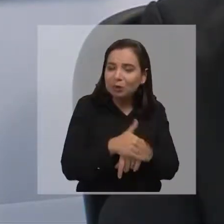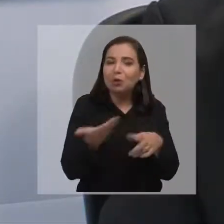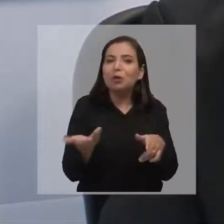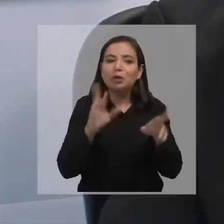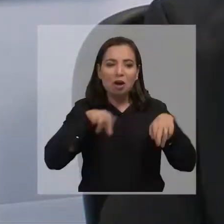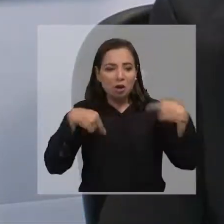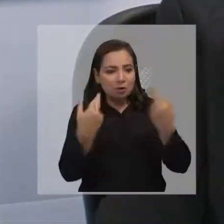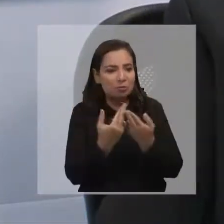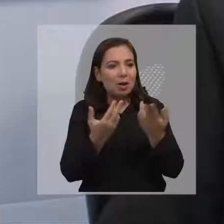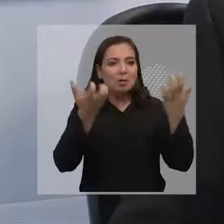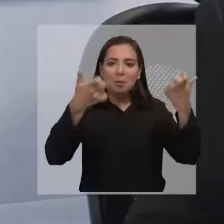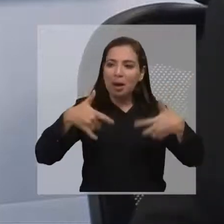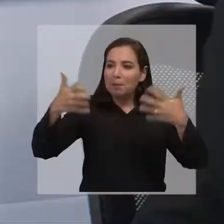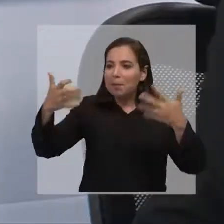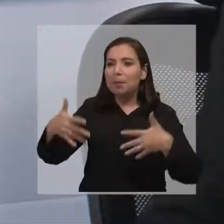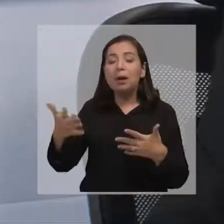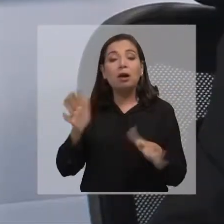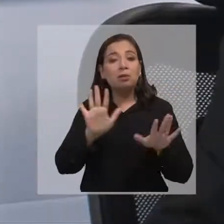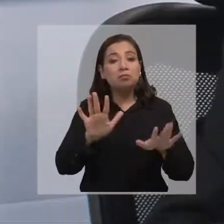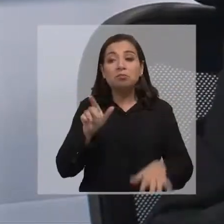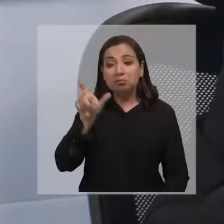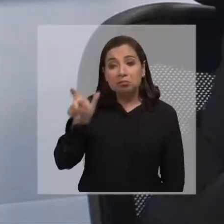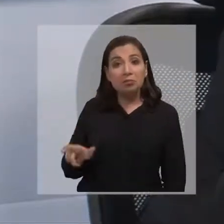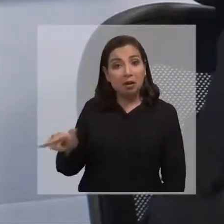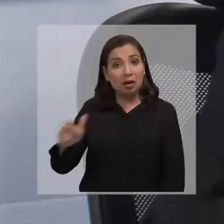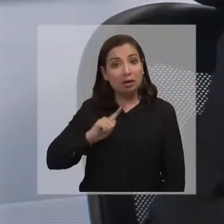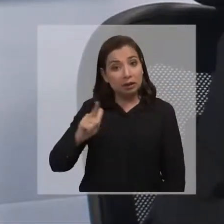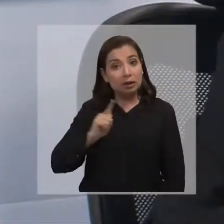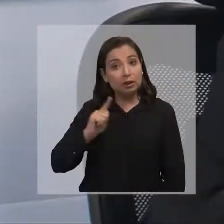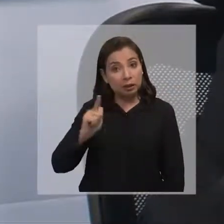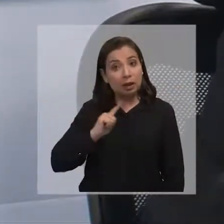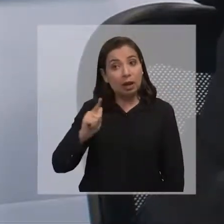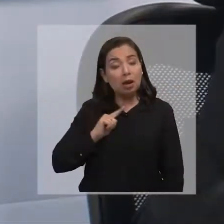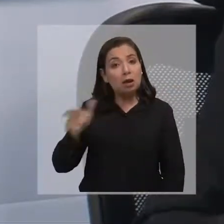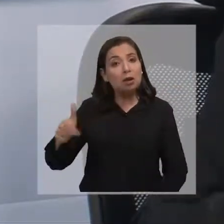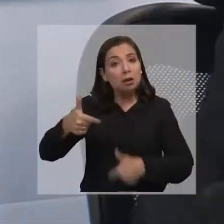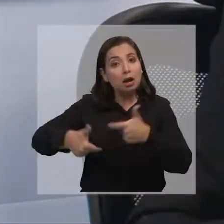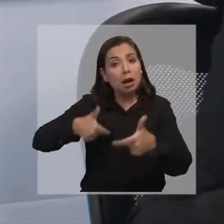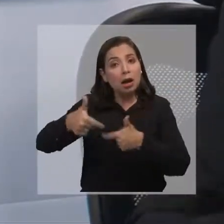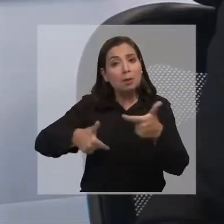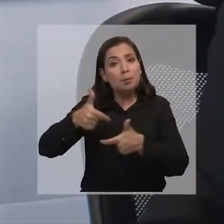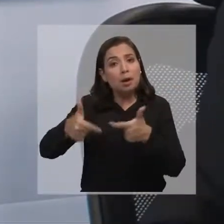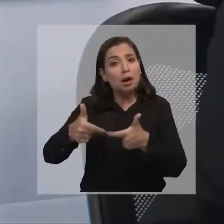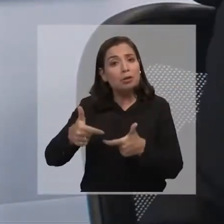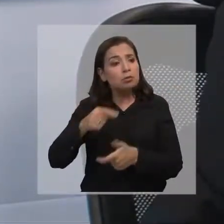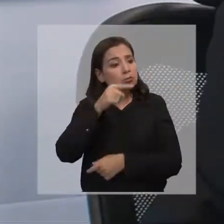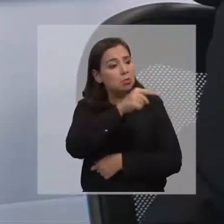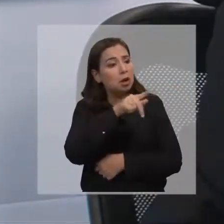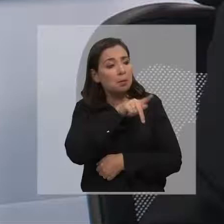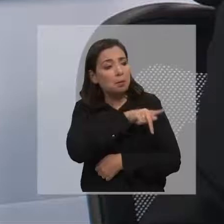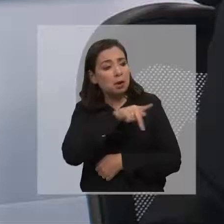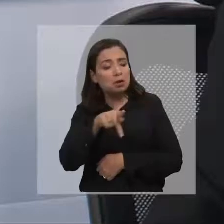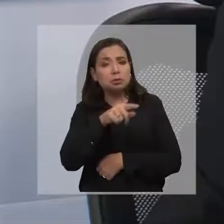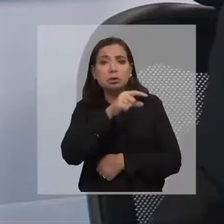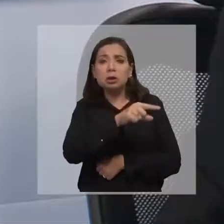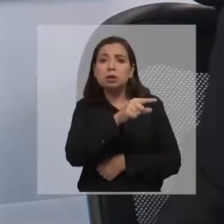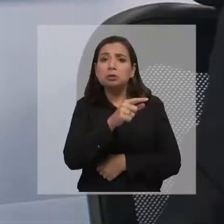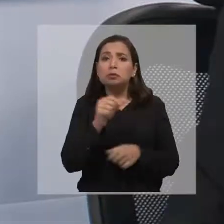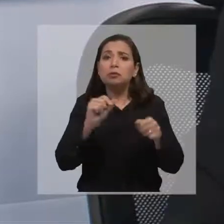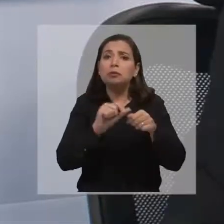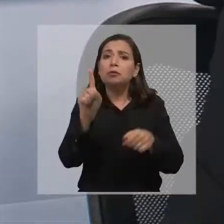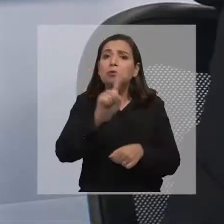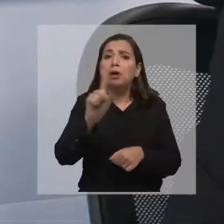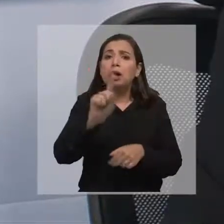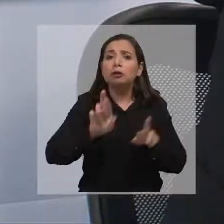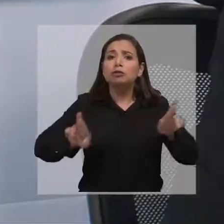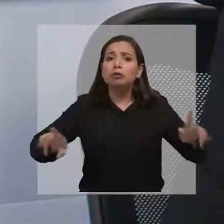demonstra? Ele está fazendo o papel que deveria ser feito pelo presidente Jair Messias Bolsonaro. Que eu acho que,